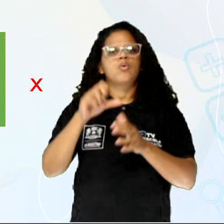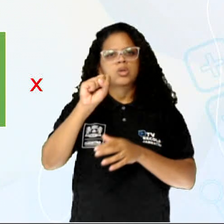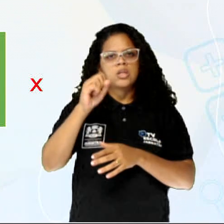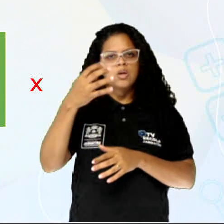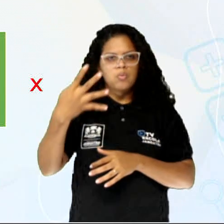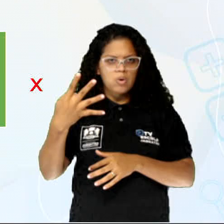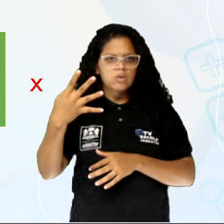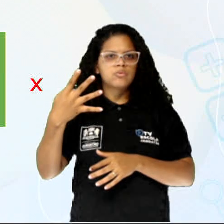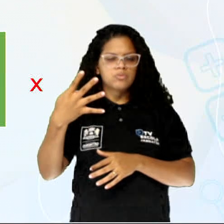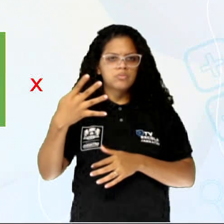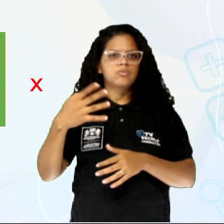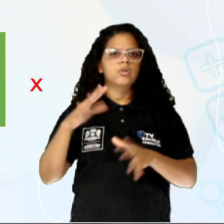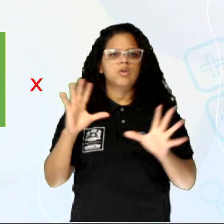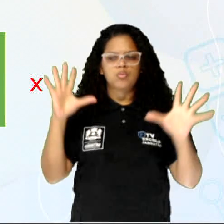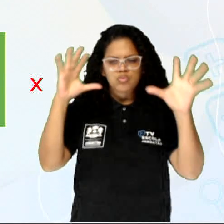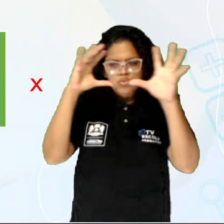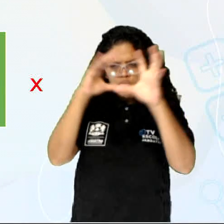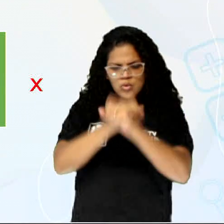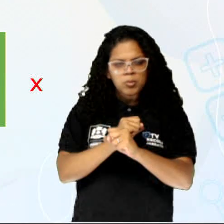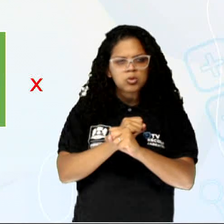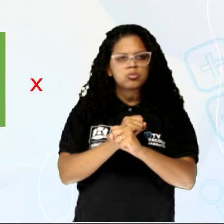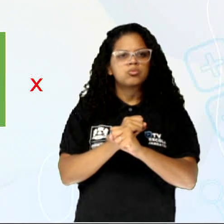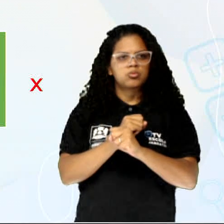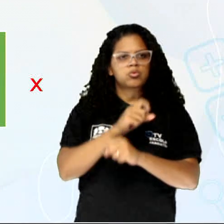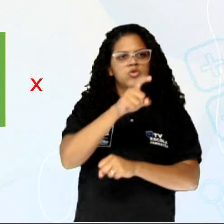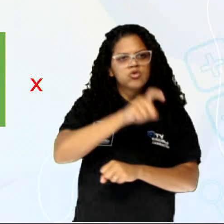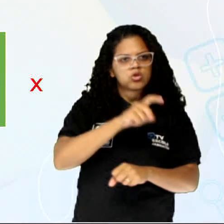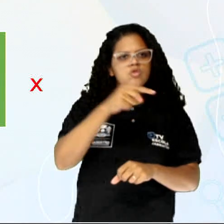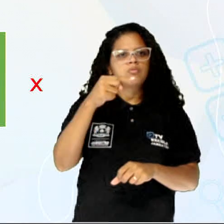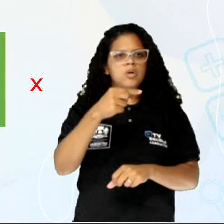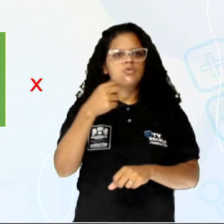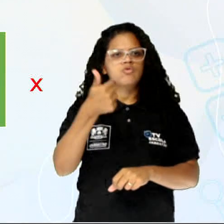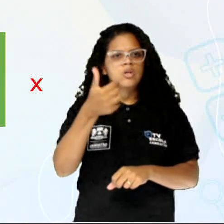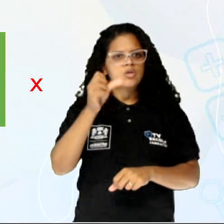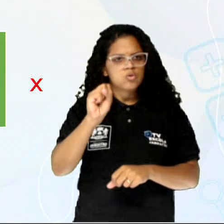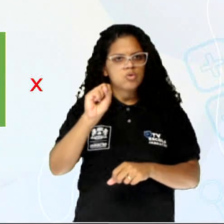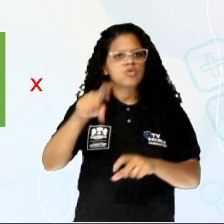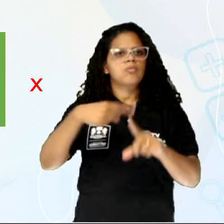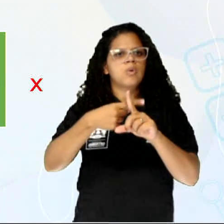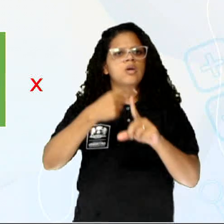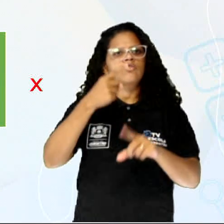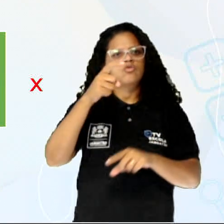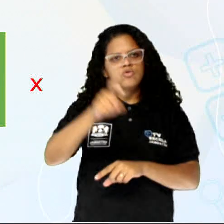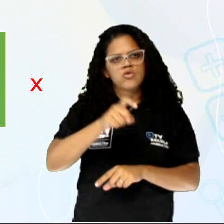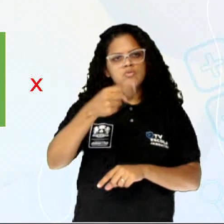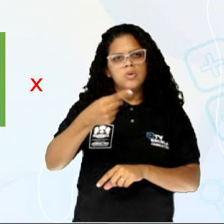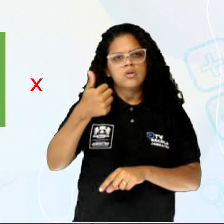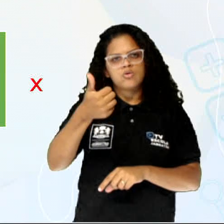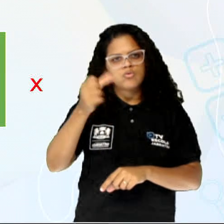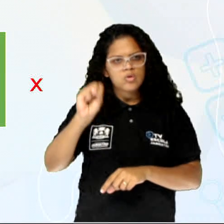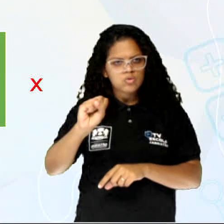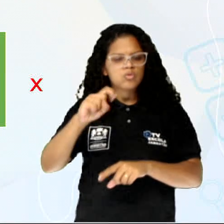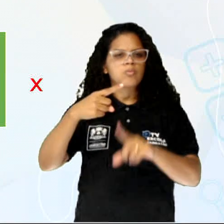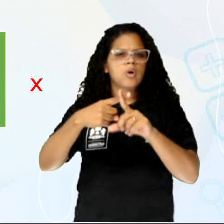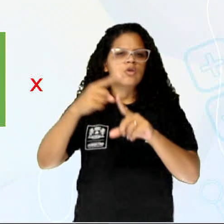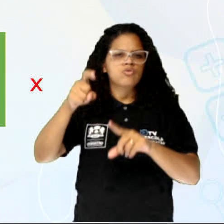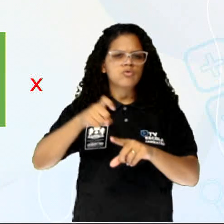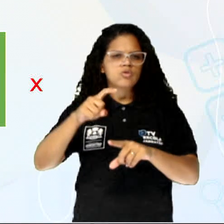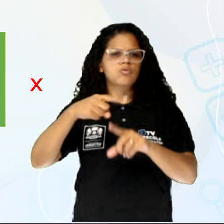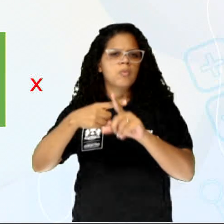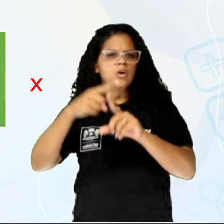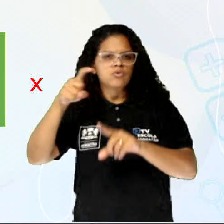contorno, soma todo mundo. Vamos somar? X menos 18 somado com x menos 18 somado com x somado com